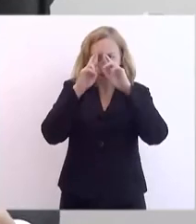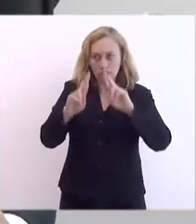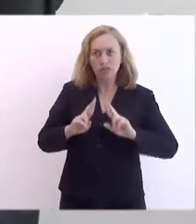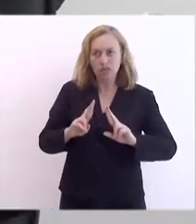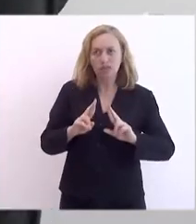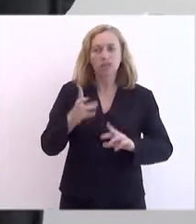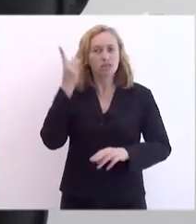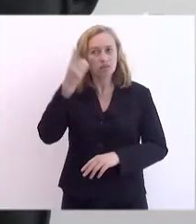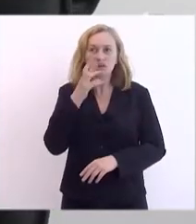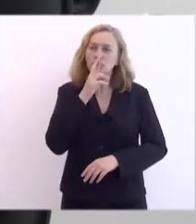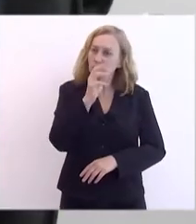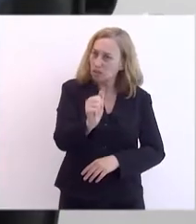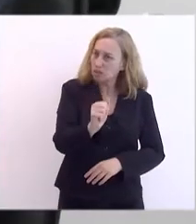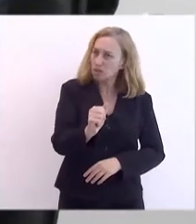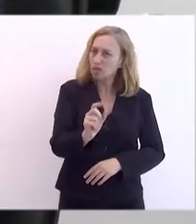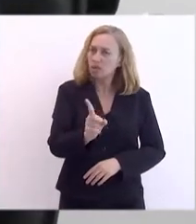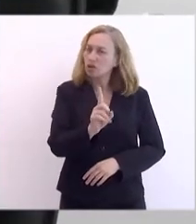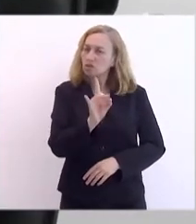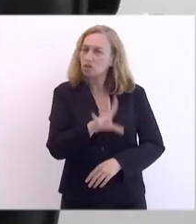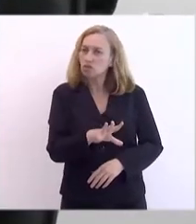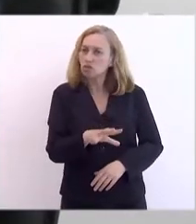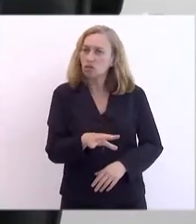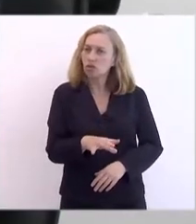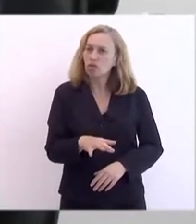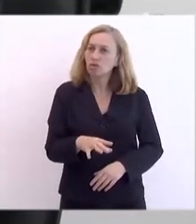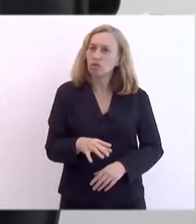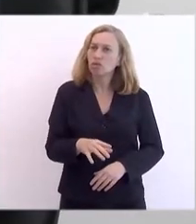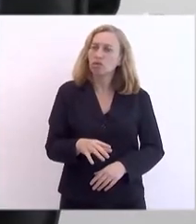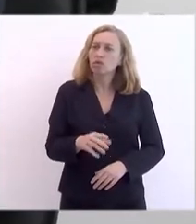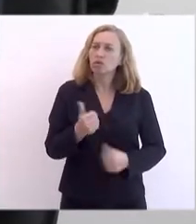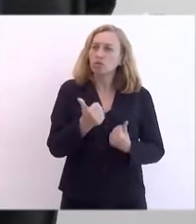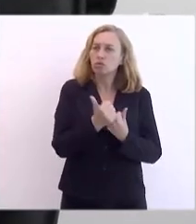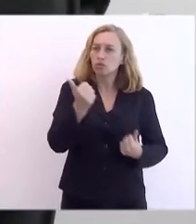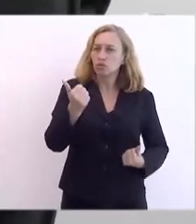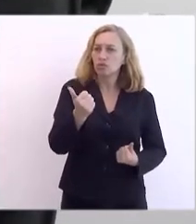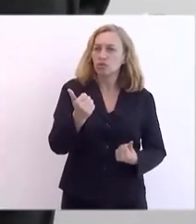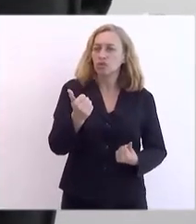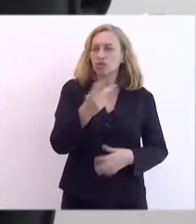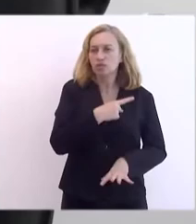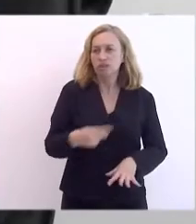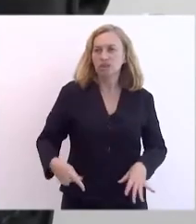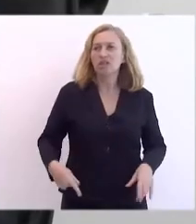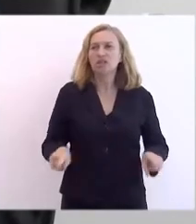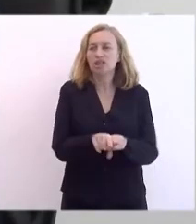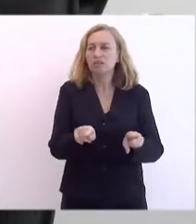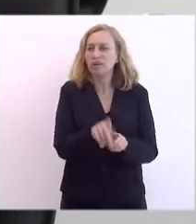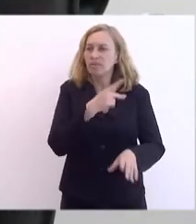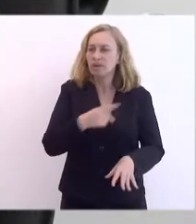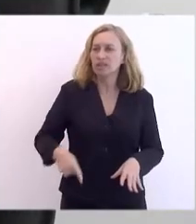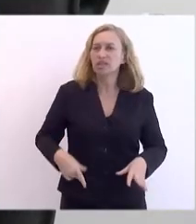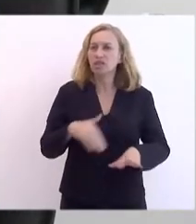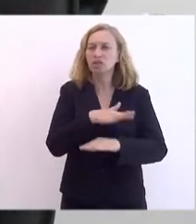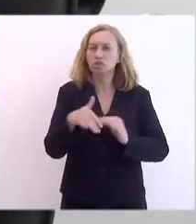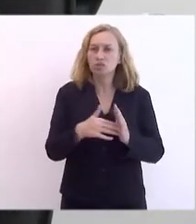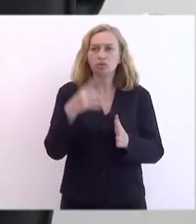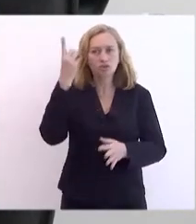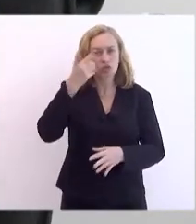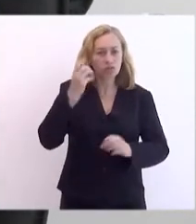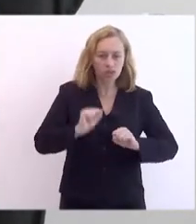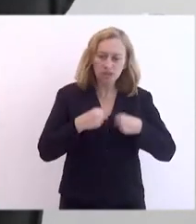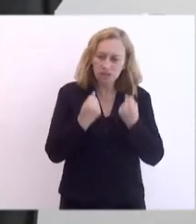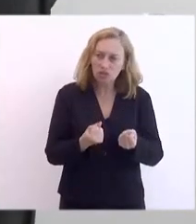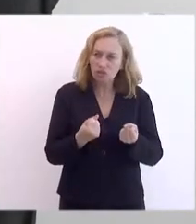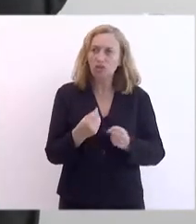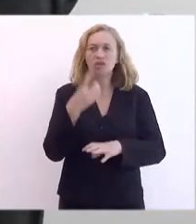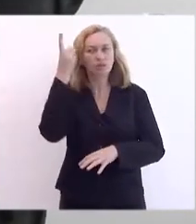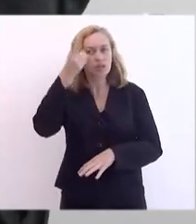Amorim. Não somente na pessoa do vice-presidente, do presidente, mas na pessoa de todos os deputados que aqui se dedicam, deputada